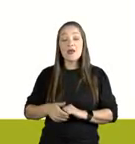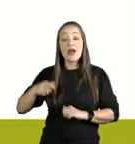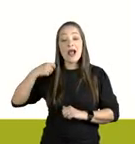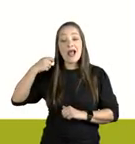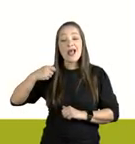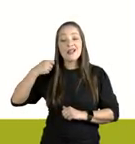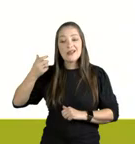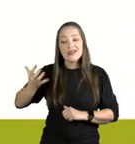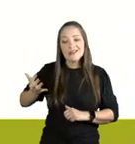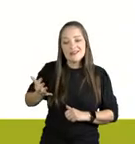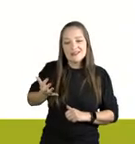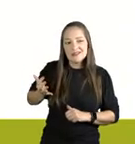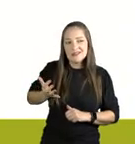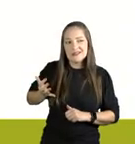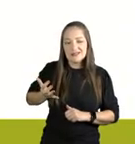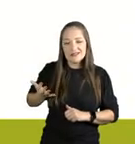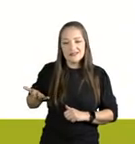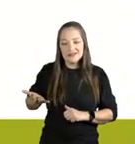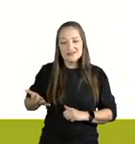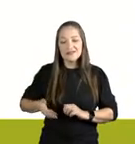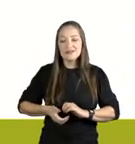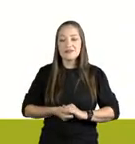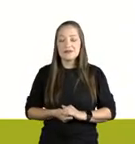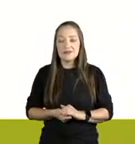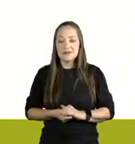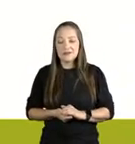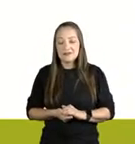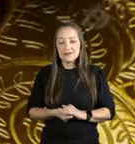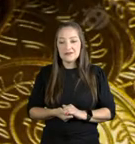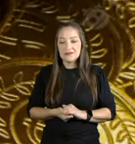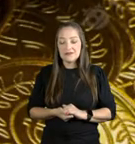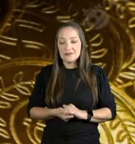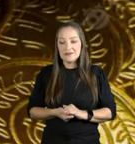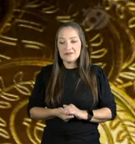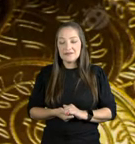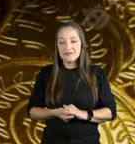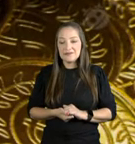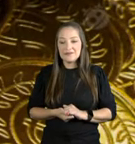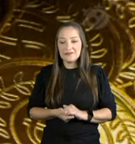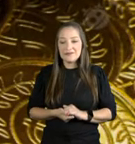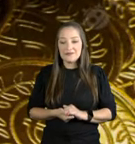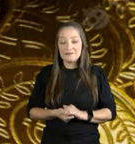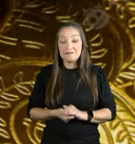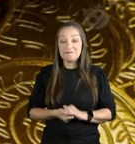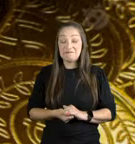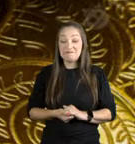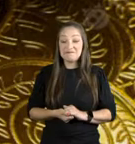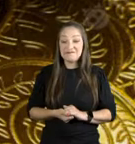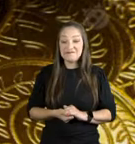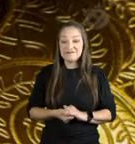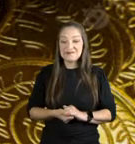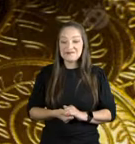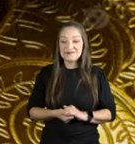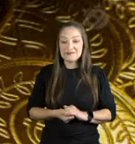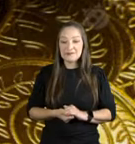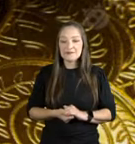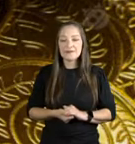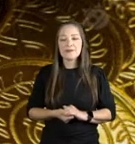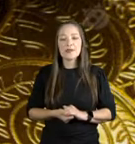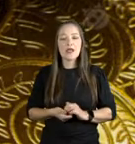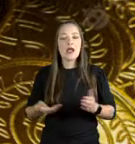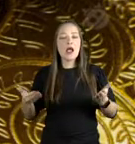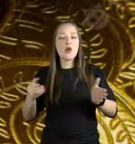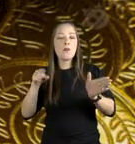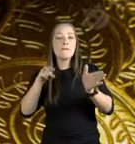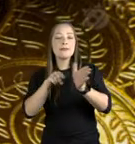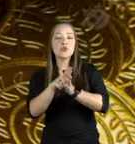riqueza que a gente quer e que a gente precisa conquistar. Tá? E faço a pergunta